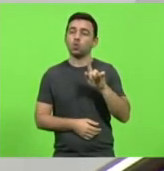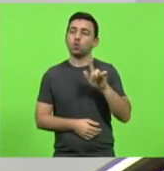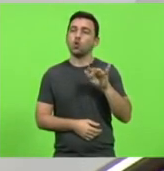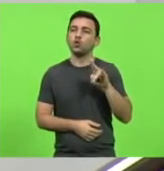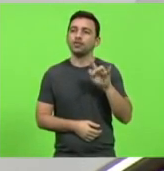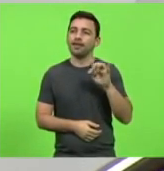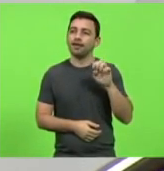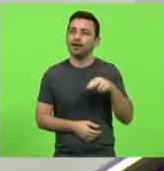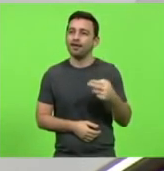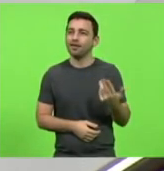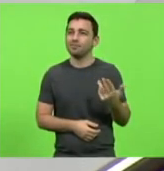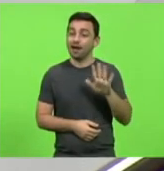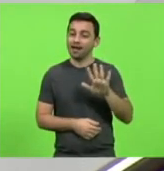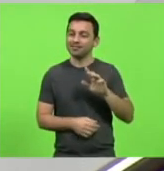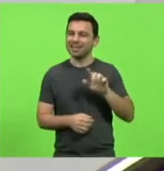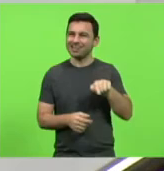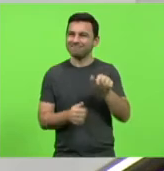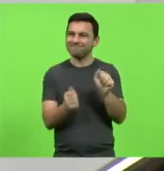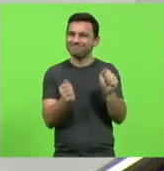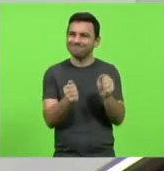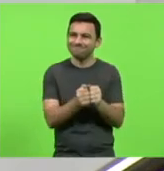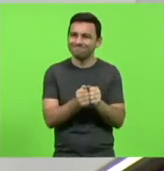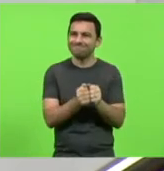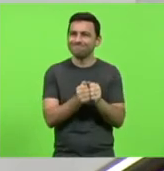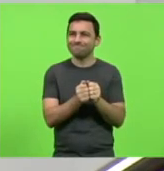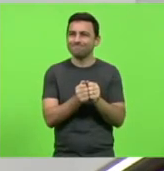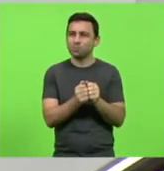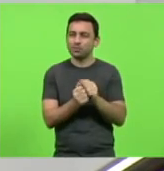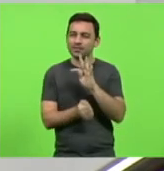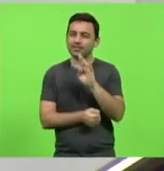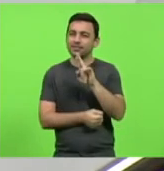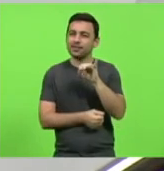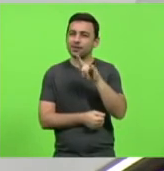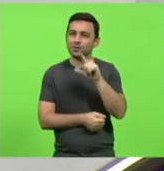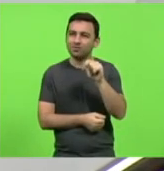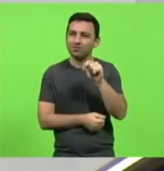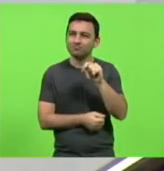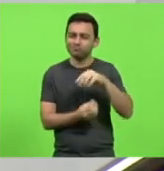está no mesmo compartimento do